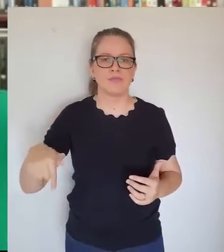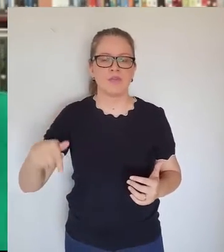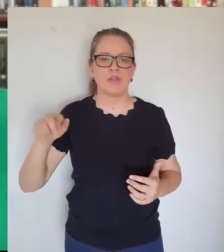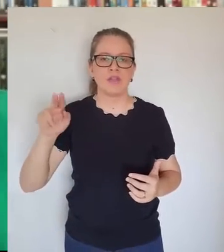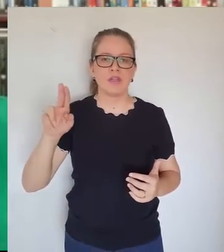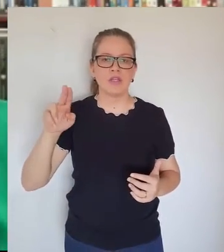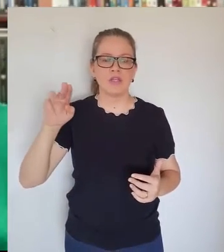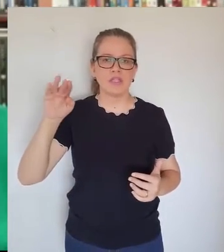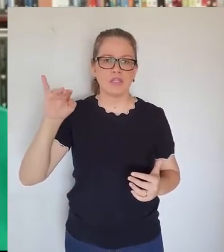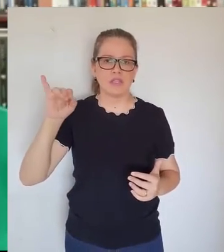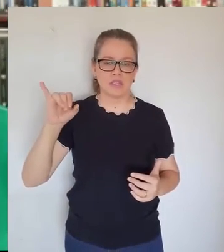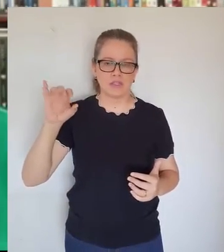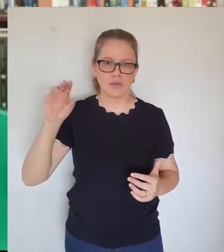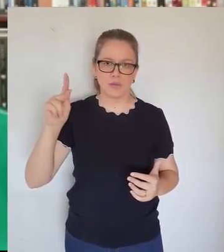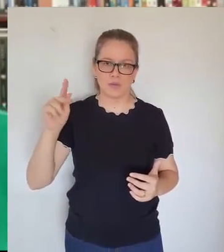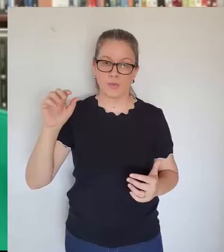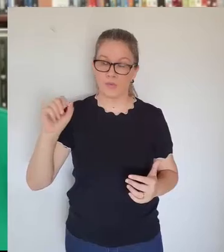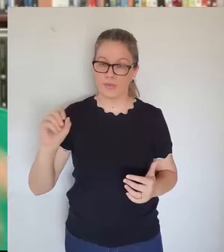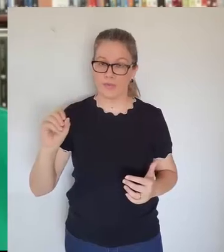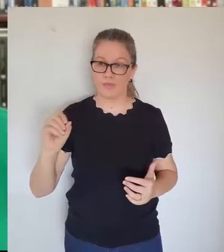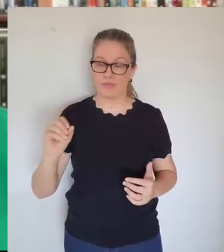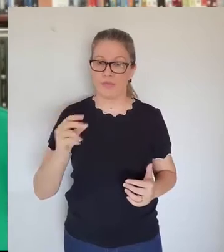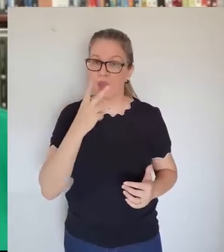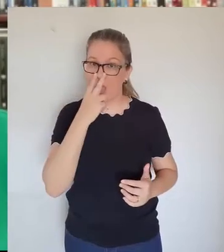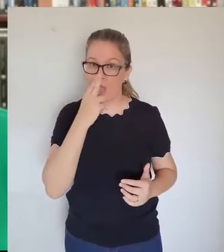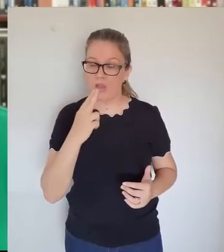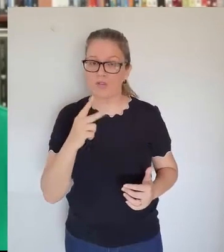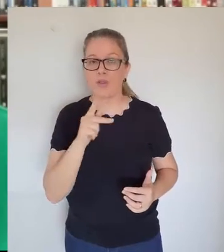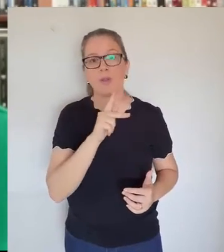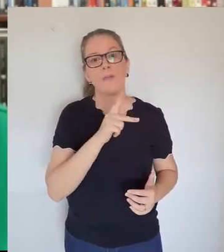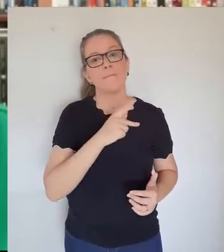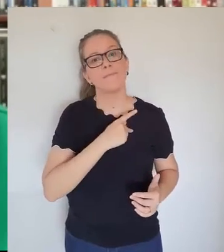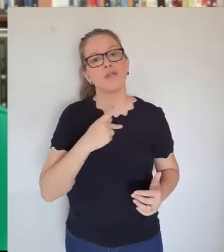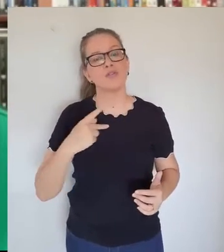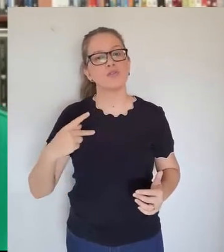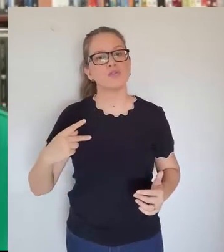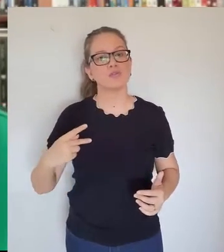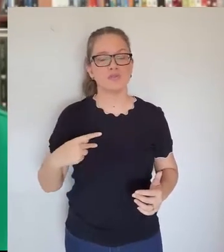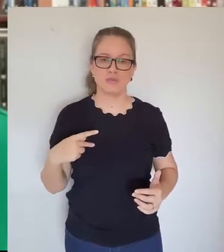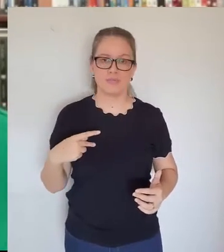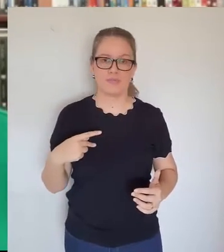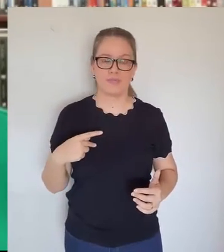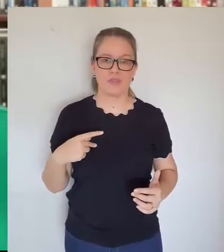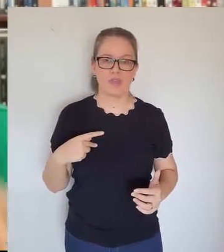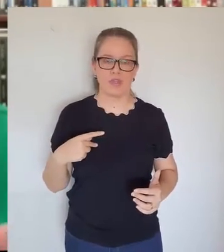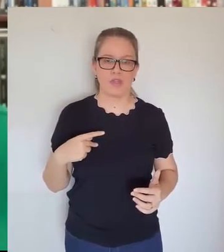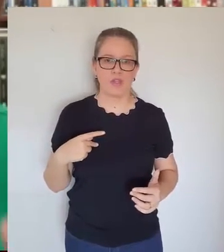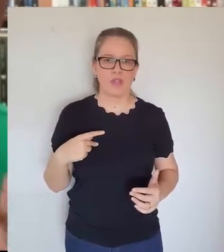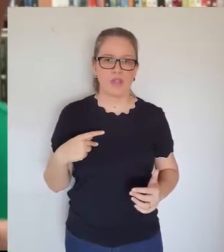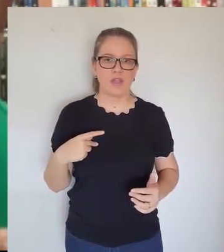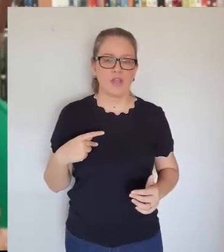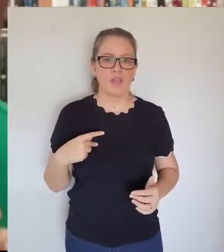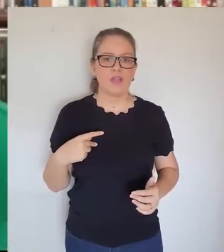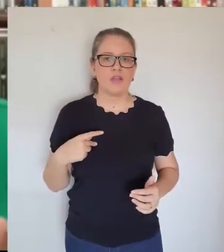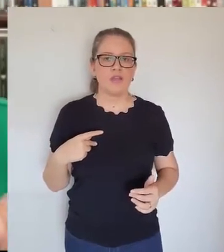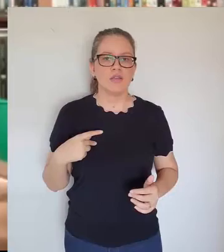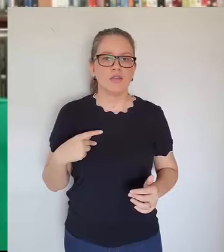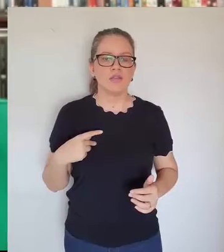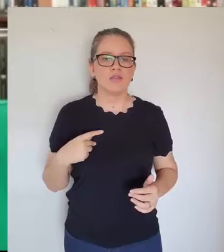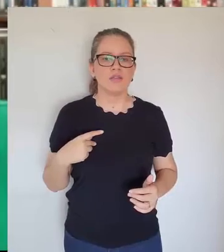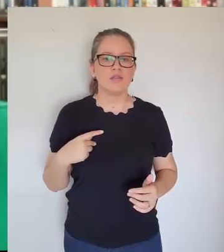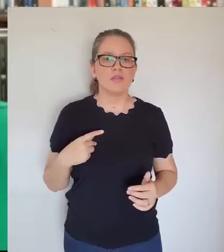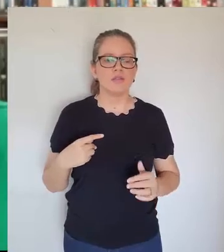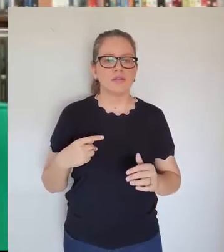Arquipo era provavelmente o pastor que estava lá na igreja de Colossos, provavelmente filho de Filemon